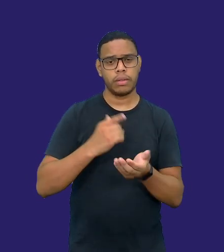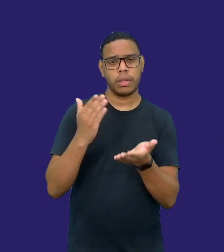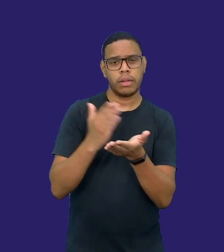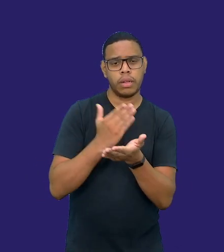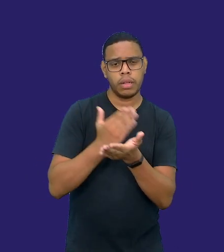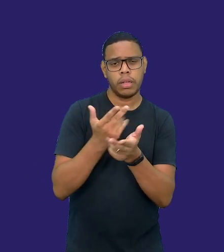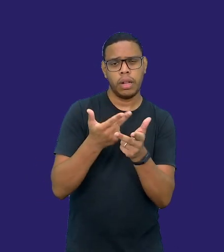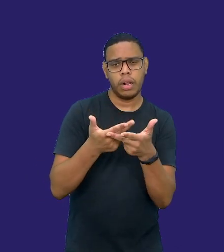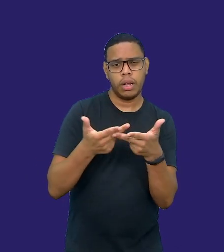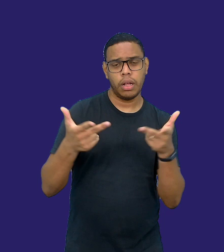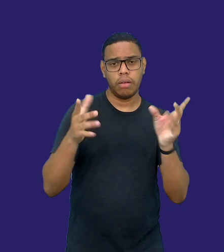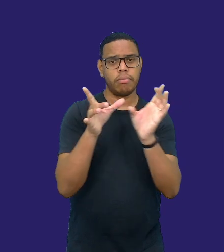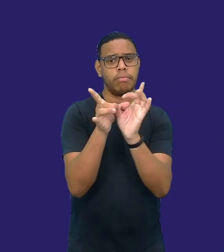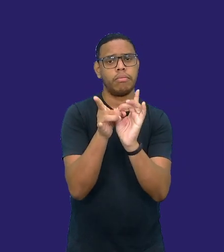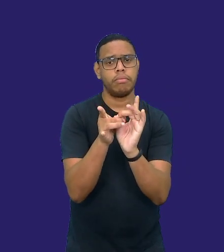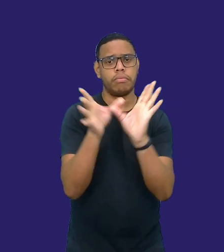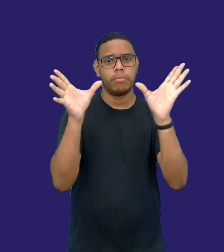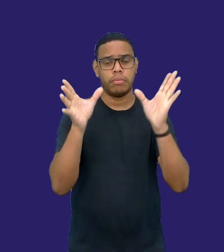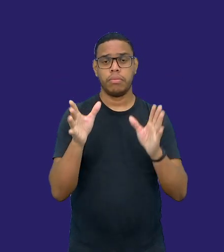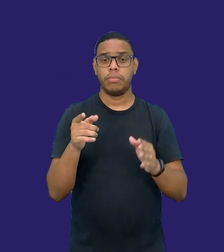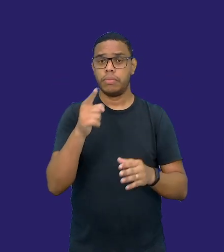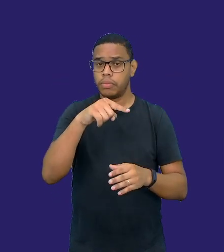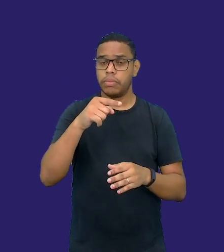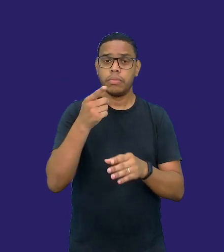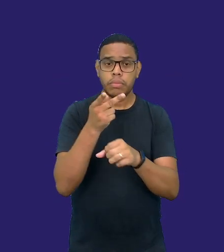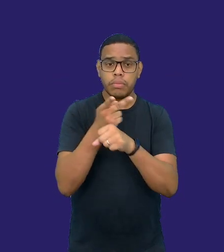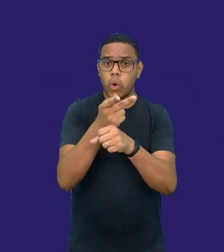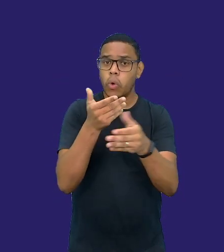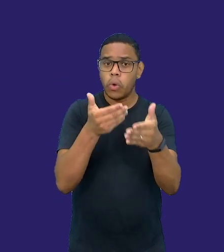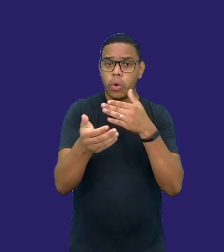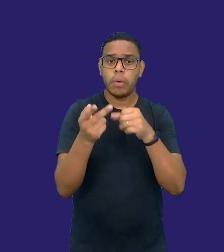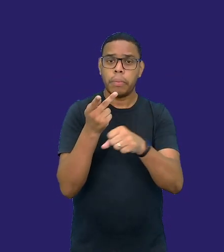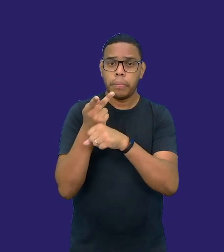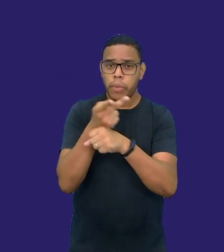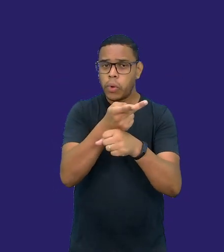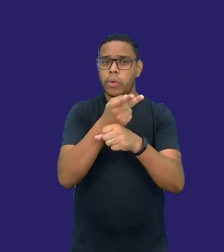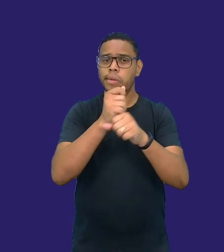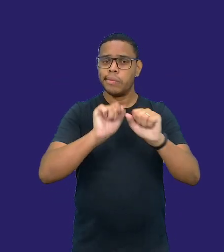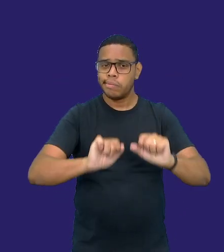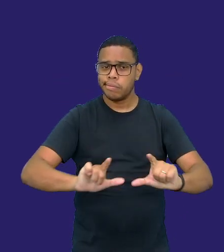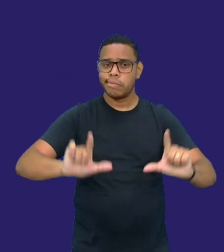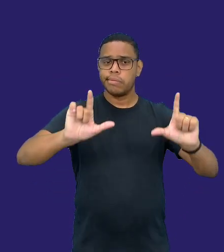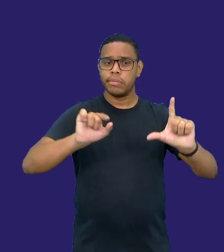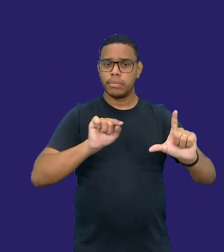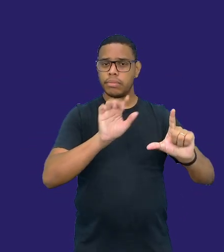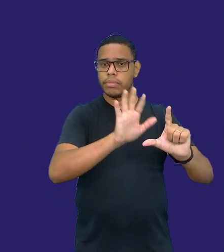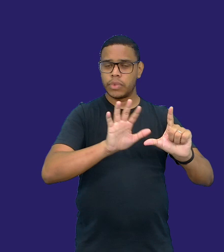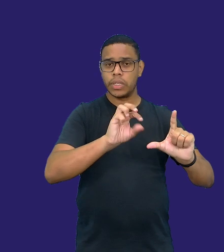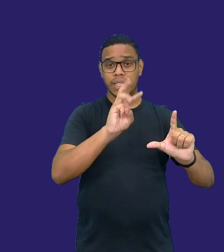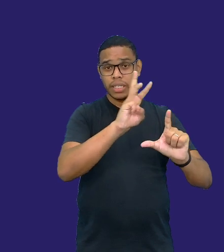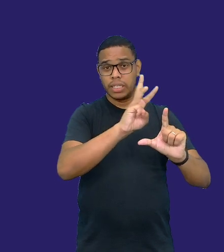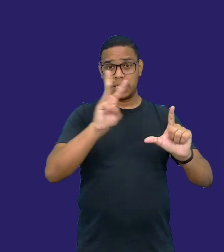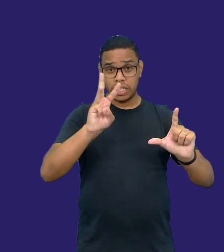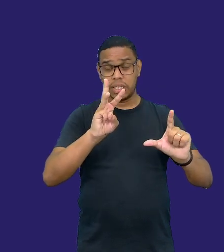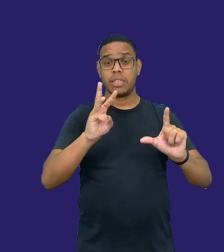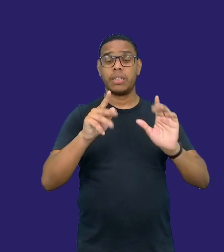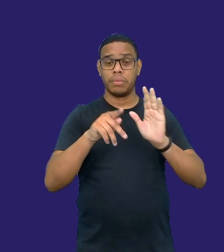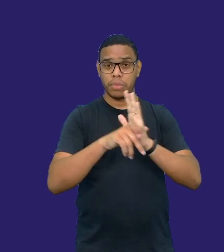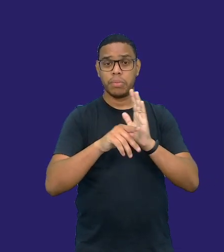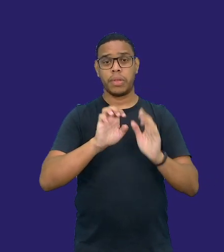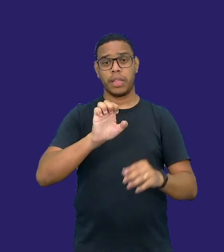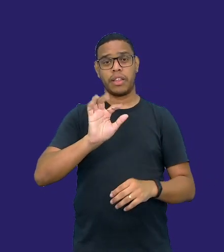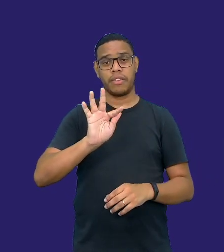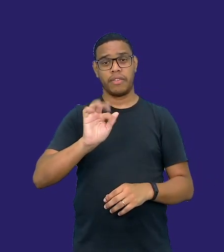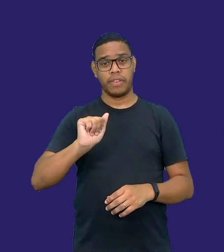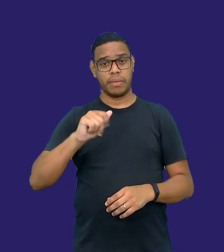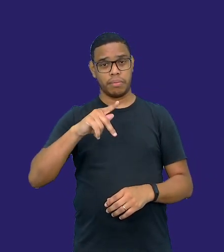todo disponível. Então, busquem, tudo que vocês precisarem, busquem, né, no site, na página da